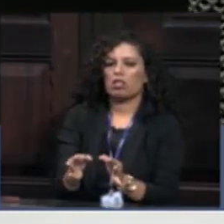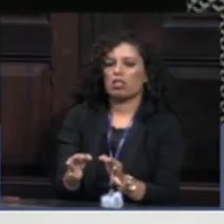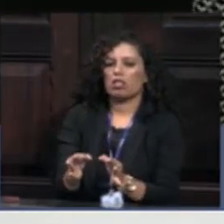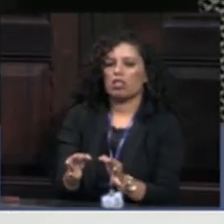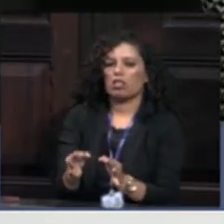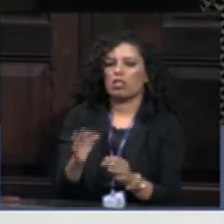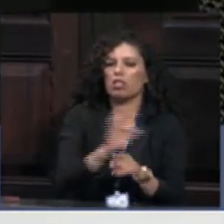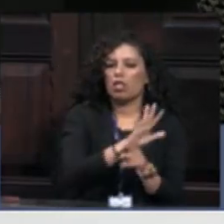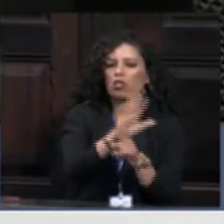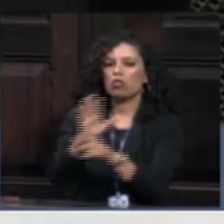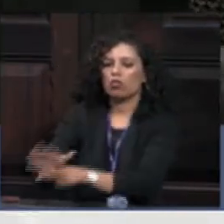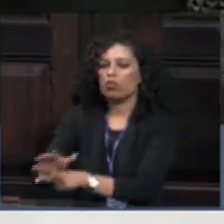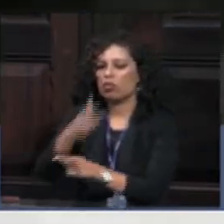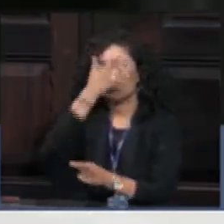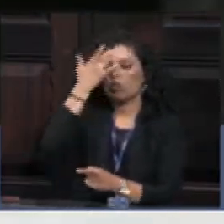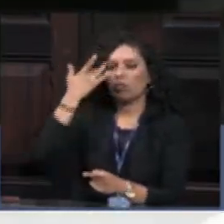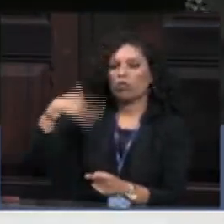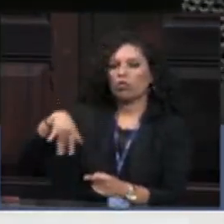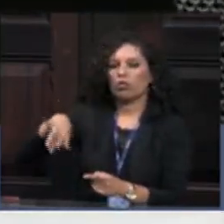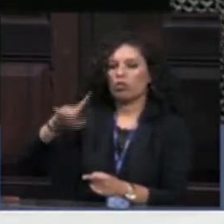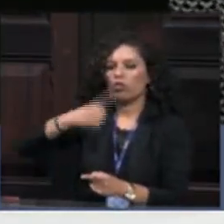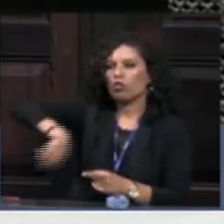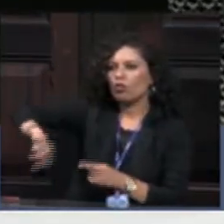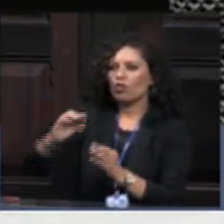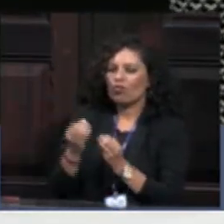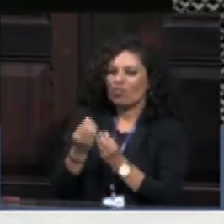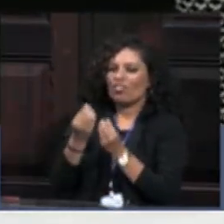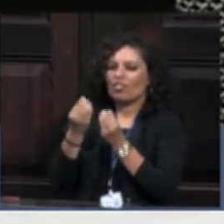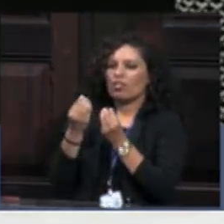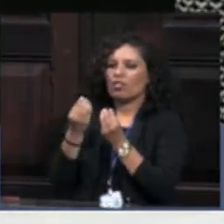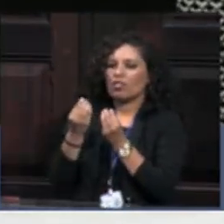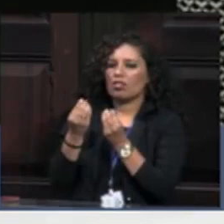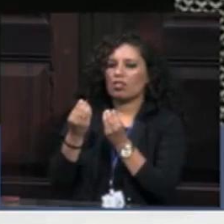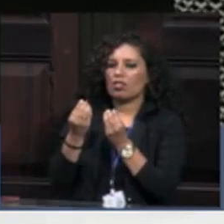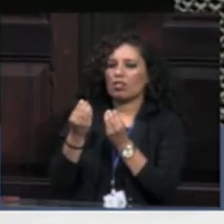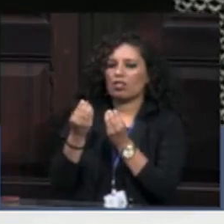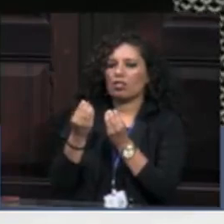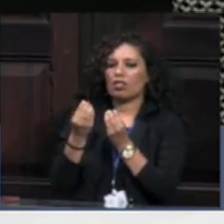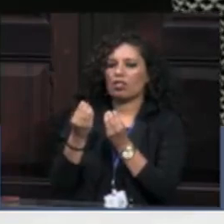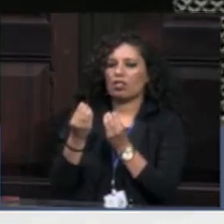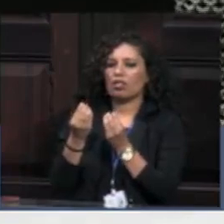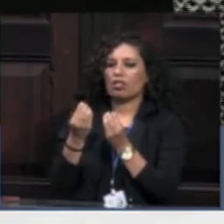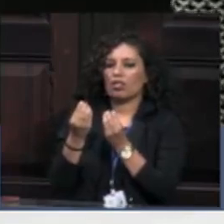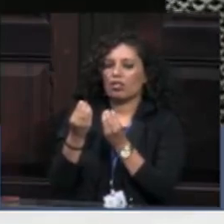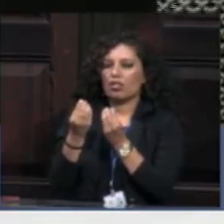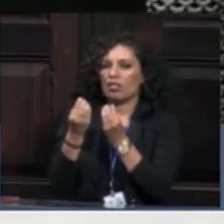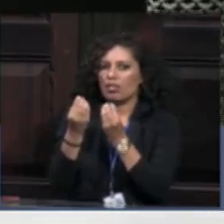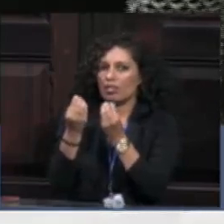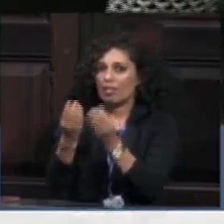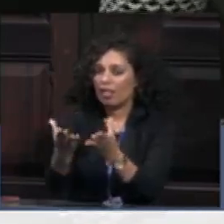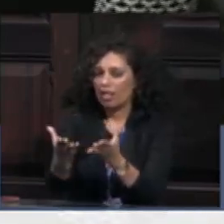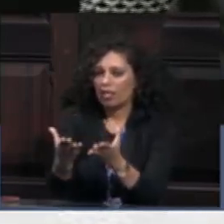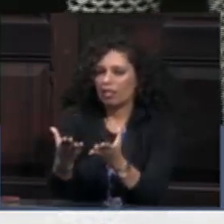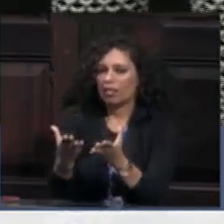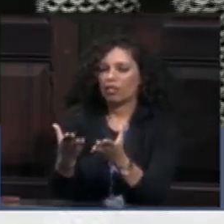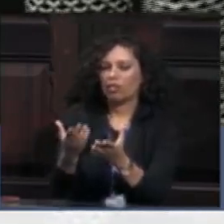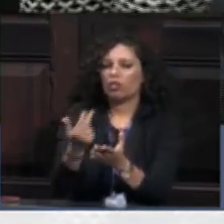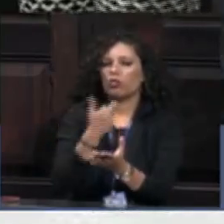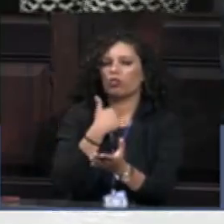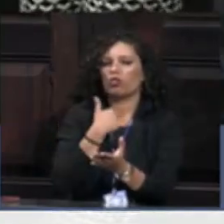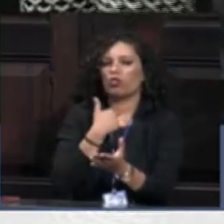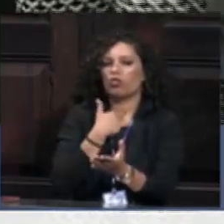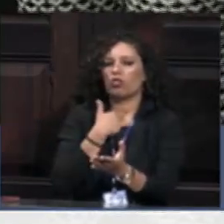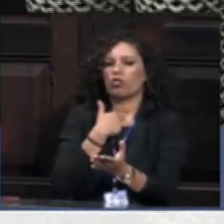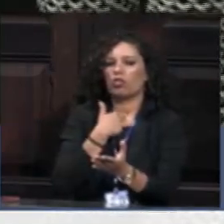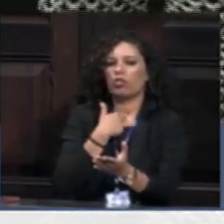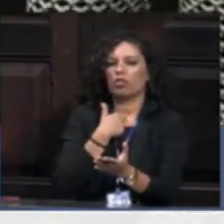humana não poderia ser entregue à famigerada fome de lucros. Portanto, não